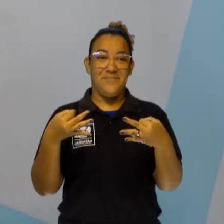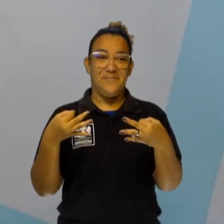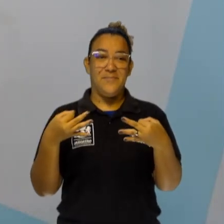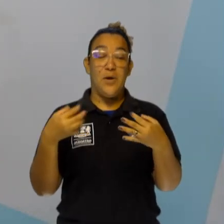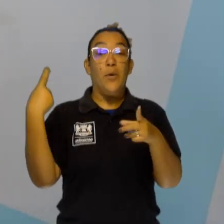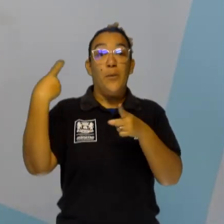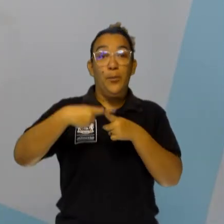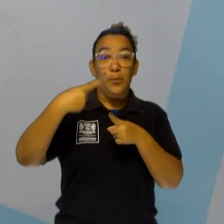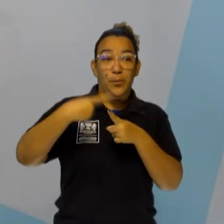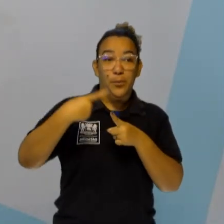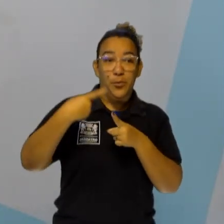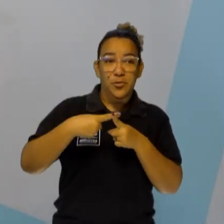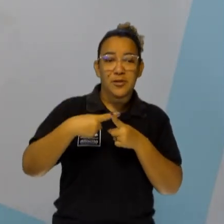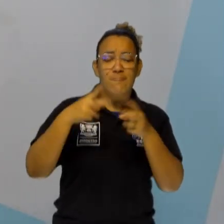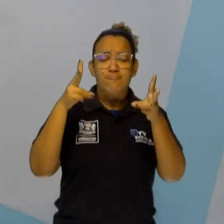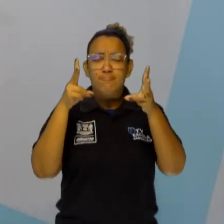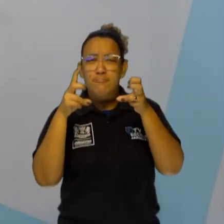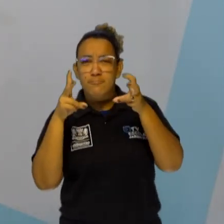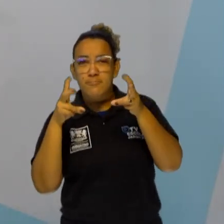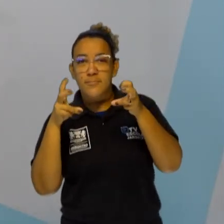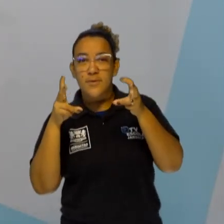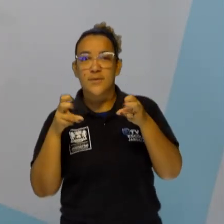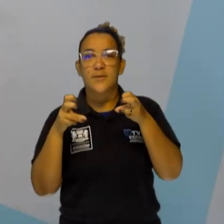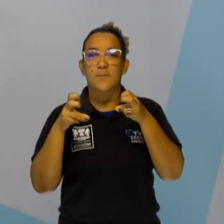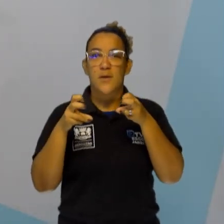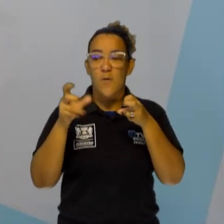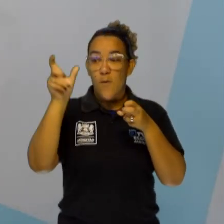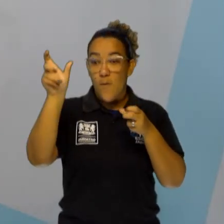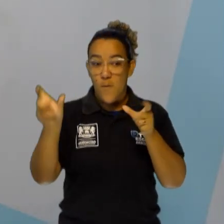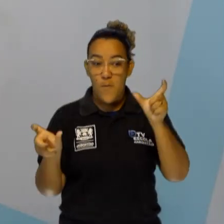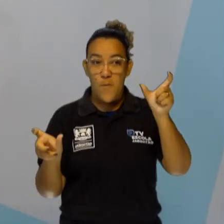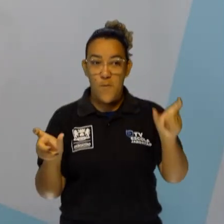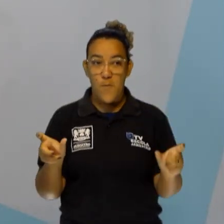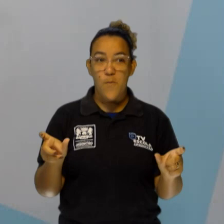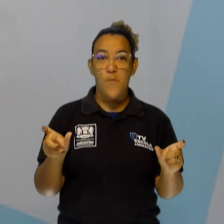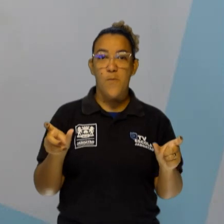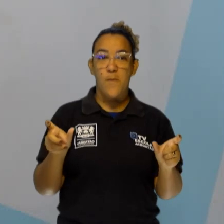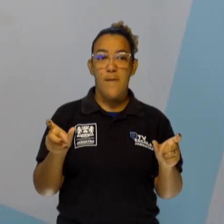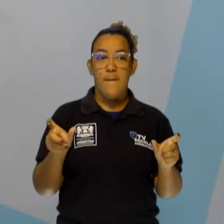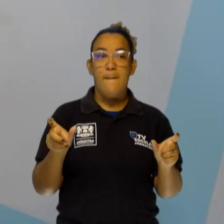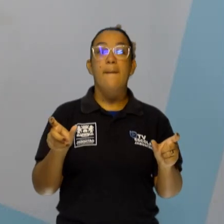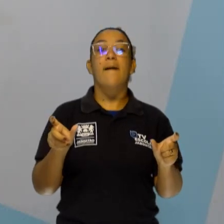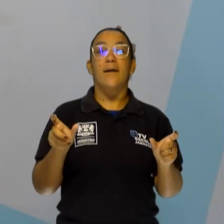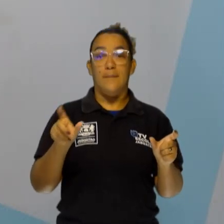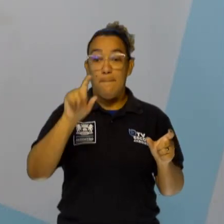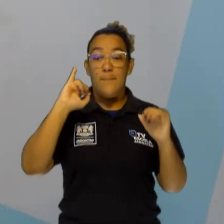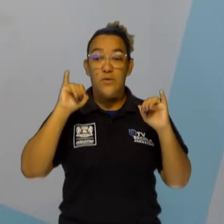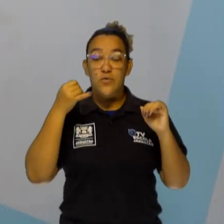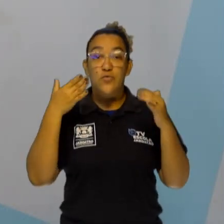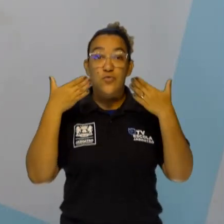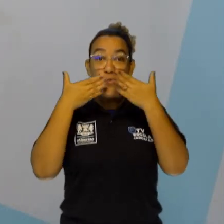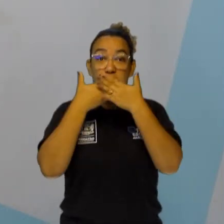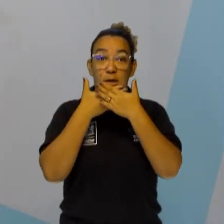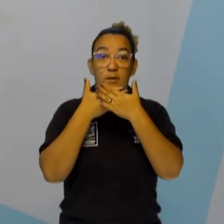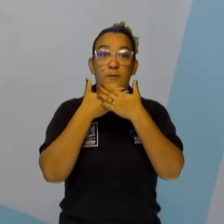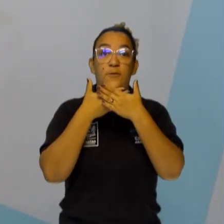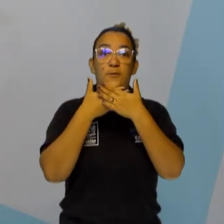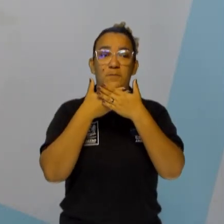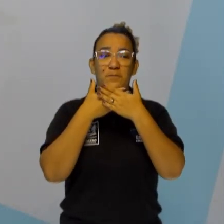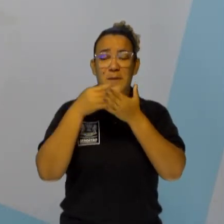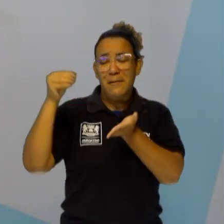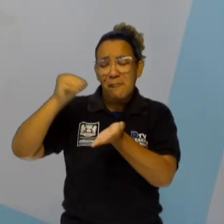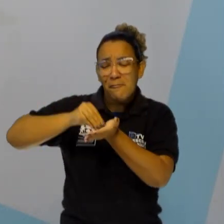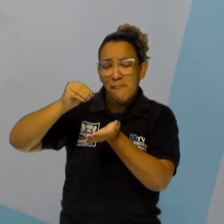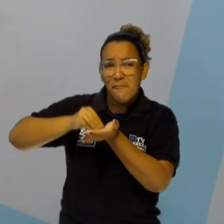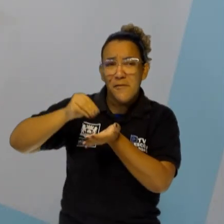o que a gente havia discutido com relação ao motivo pelo qual alguém faz jejum e a outra criança, que é aparentemente mais necessitada,